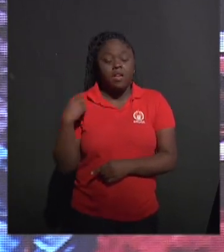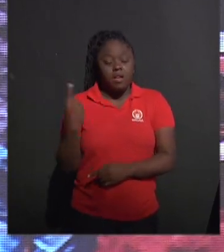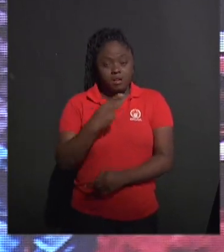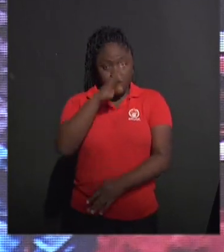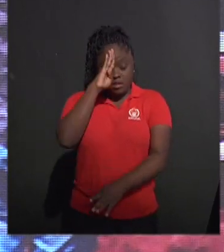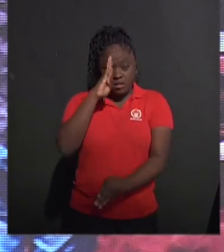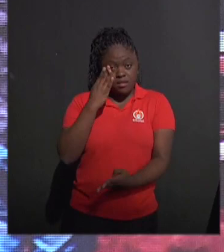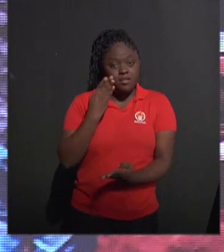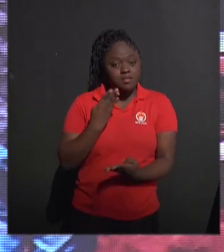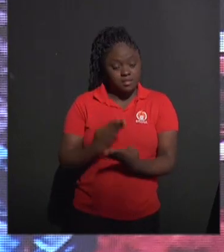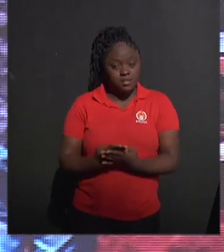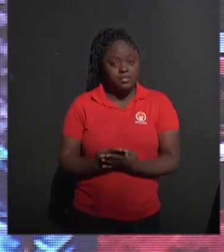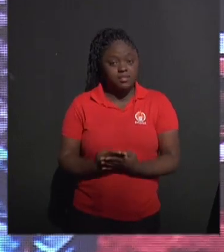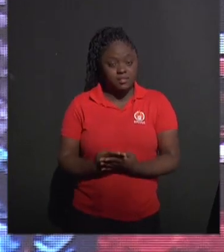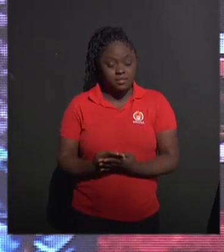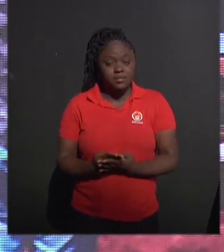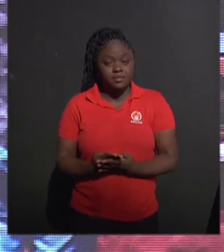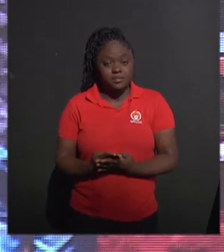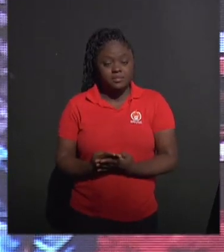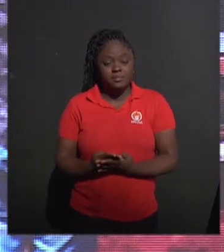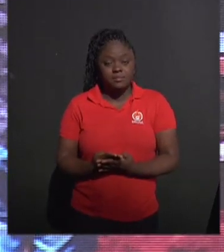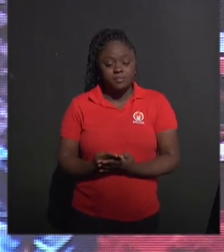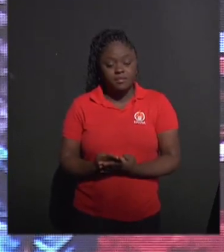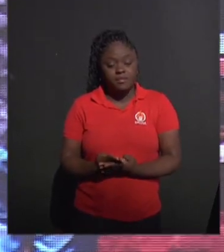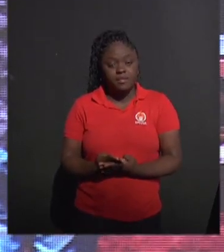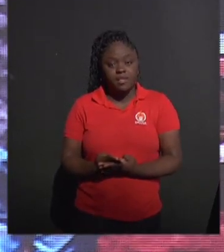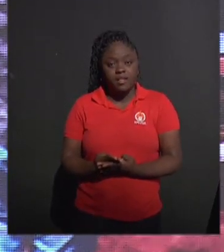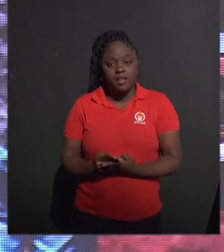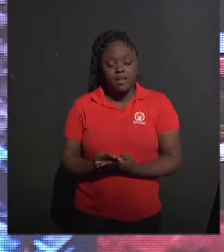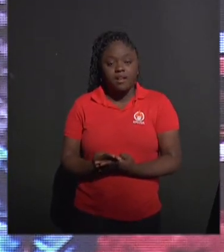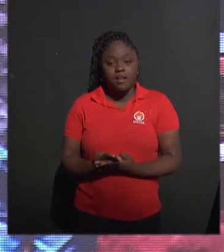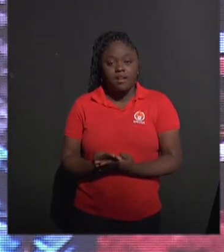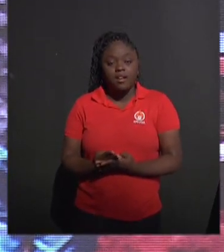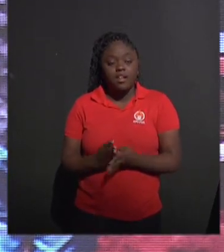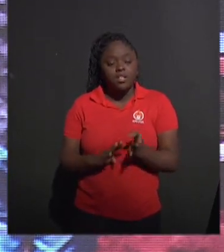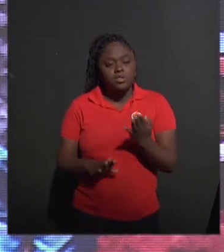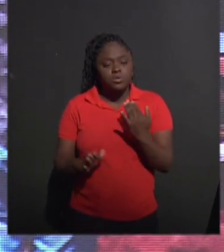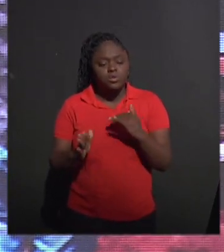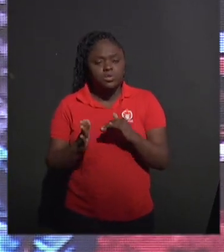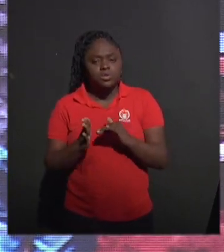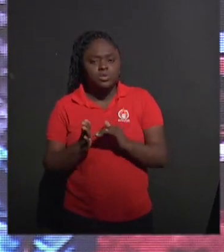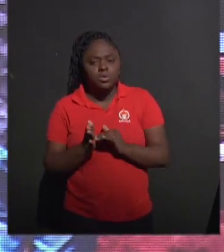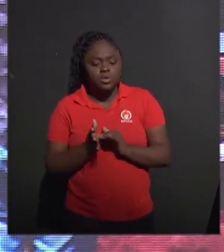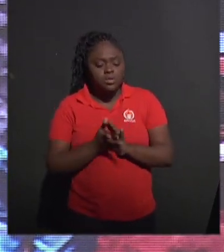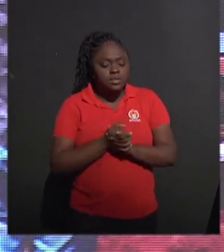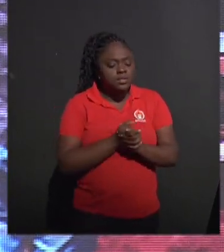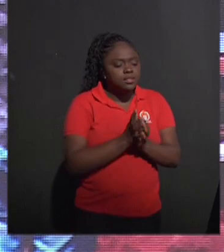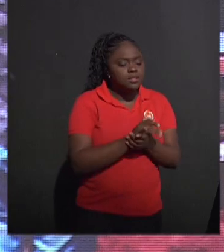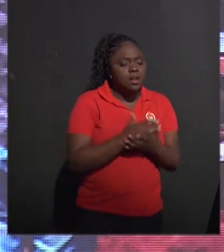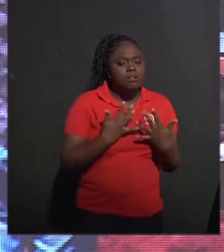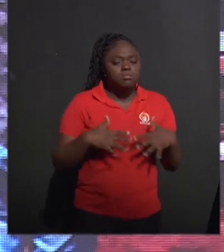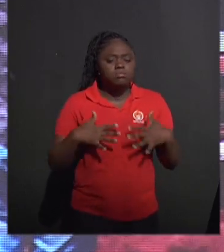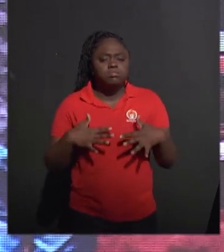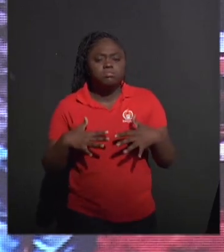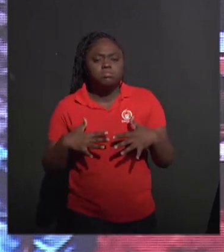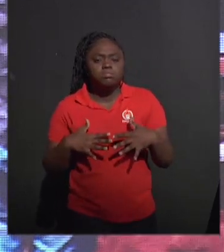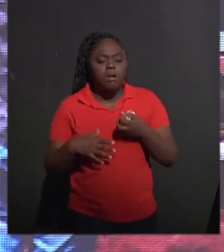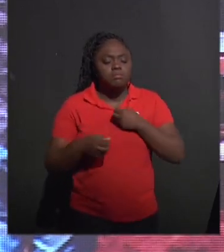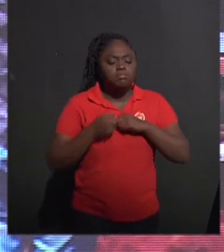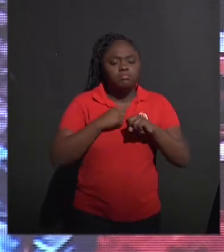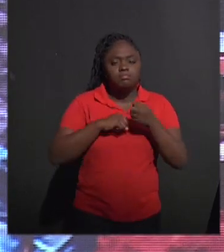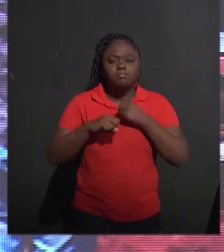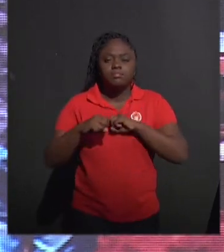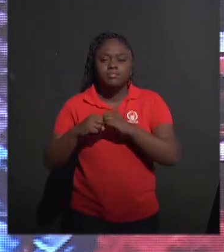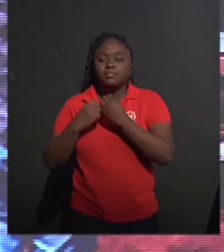cremos e lançamos realmente sobre Ele toda a nossa ansiedade, porque Ele